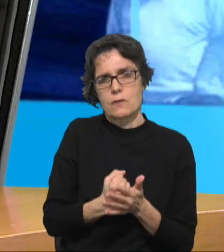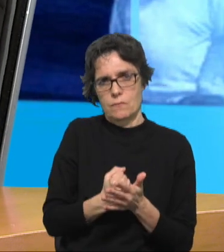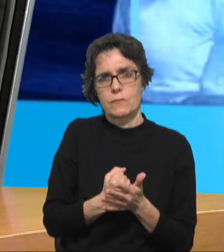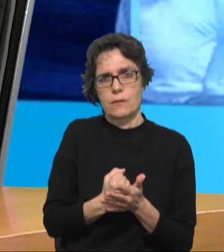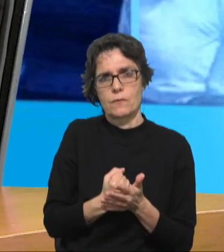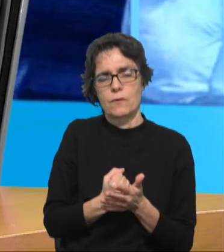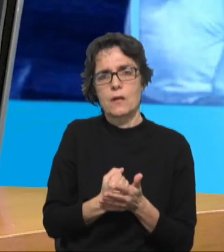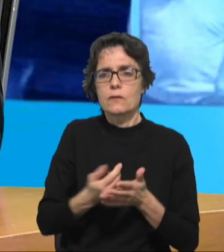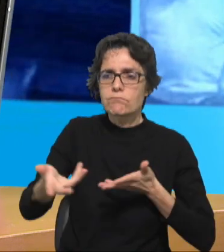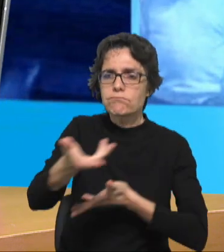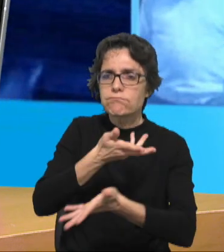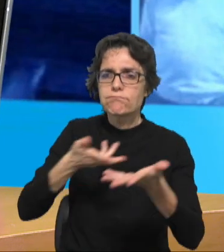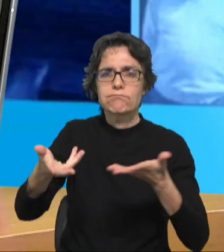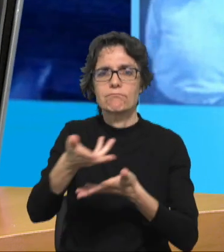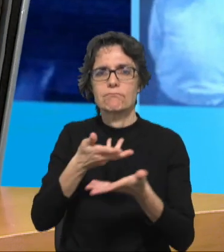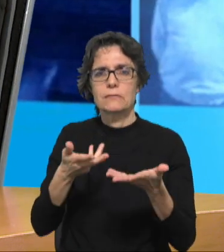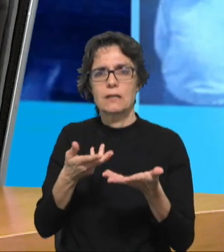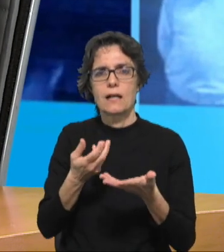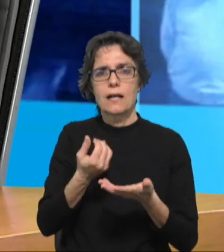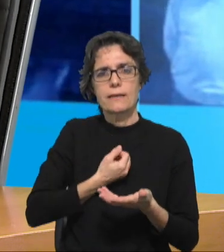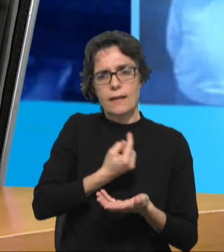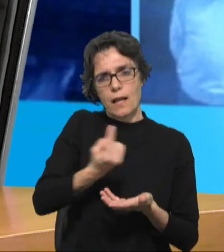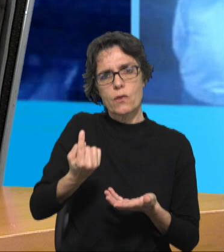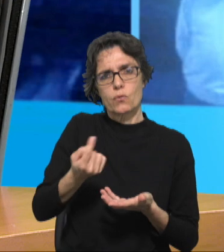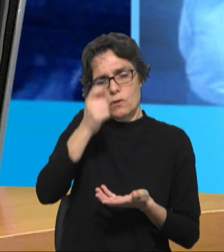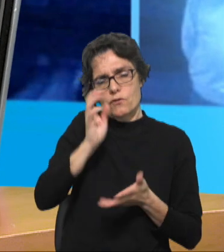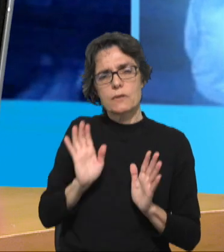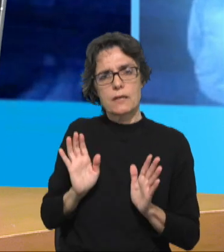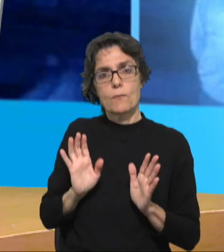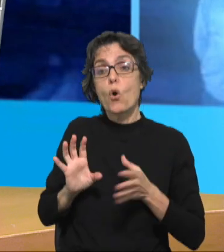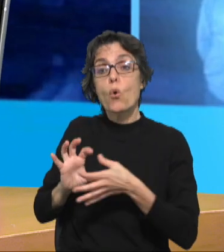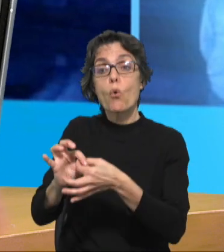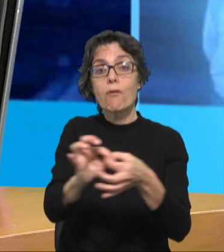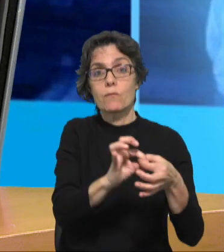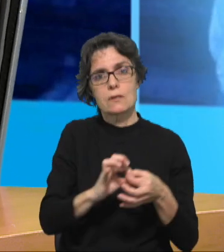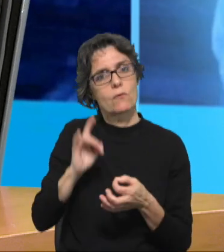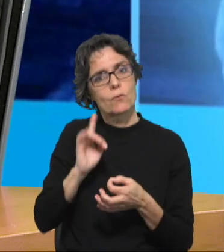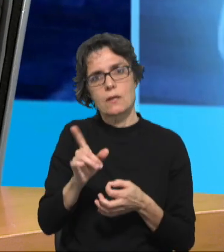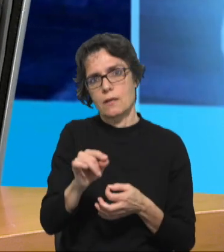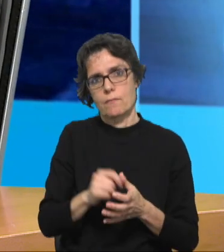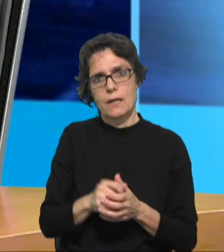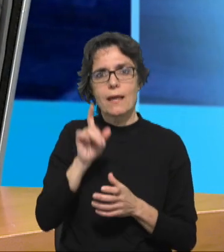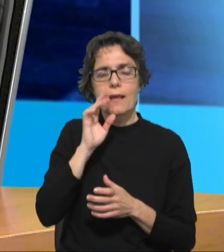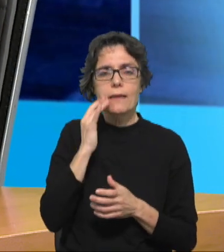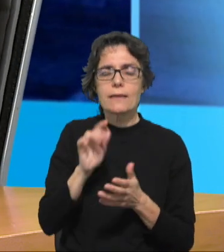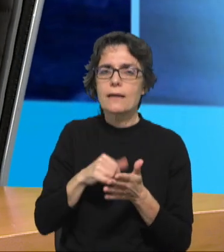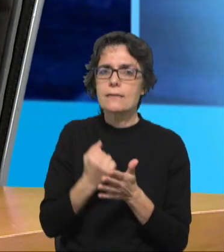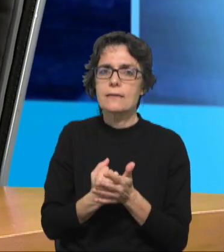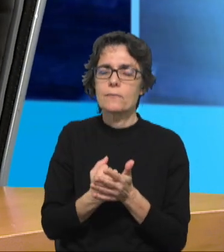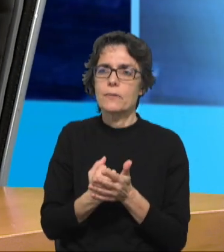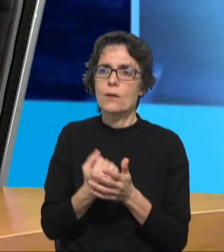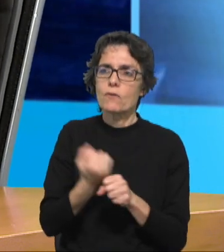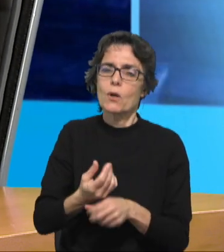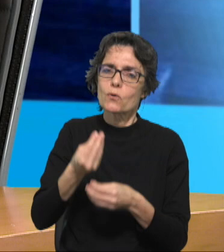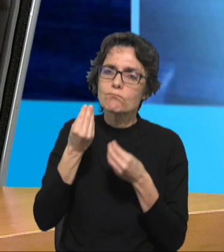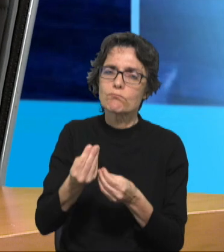sã convivência, do respeito pela identidade de todos, da colaboração e de procurar que todos fazerem um bom